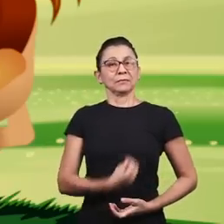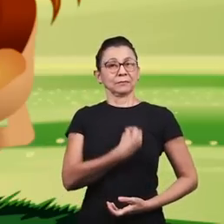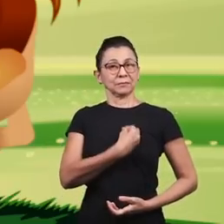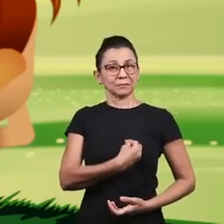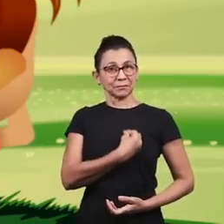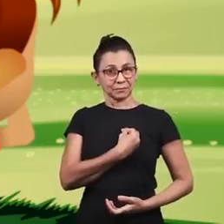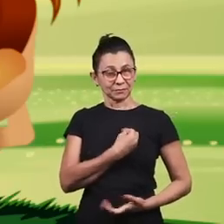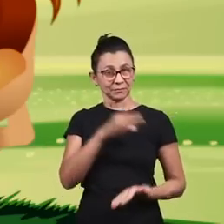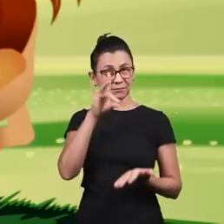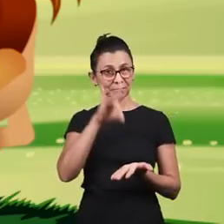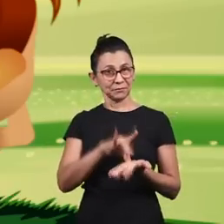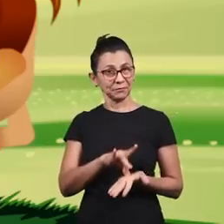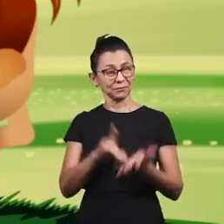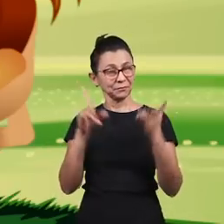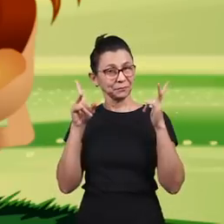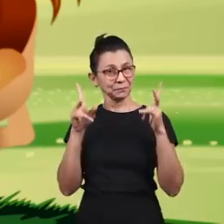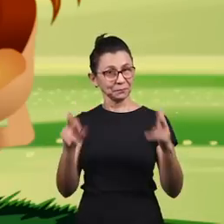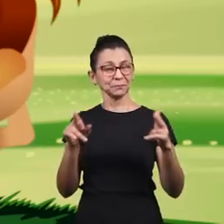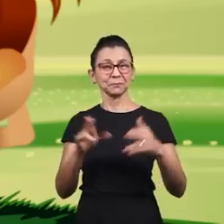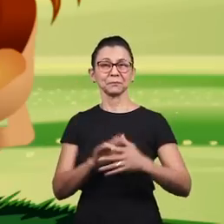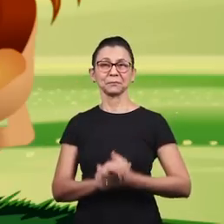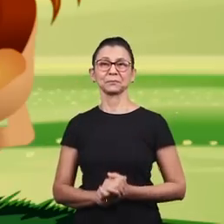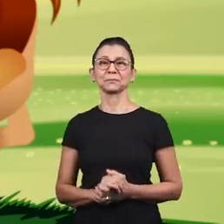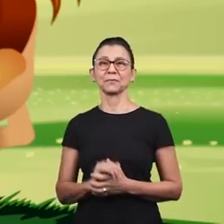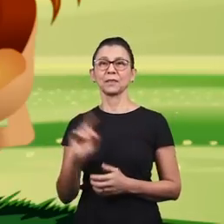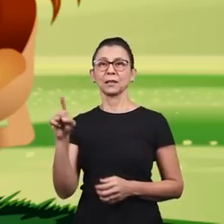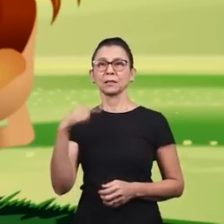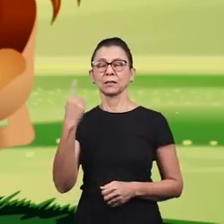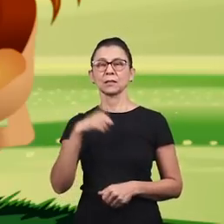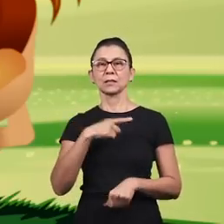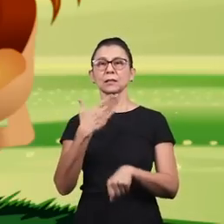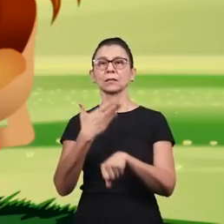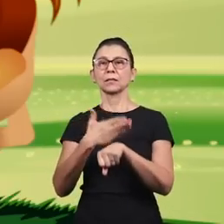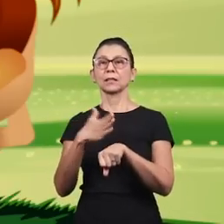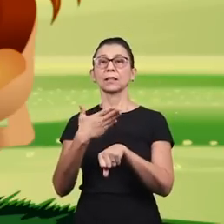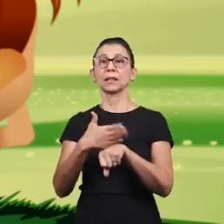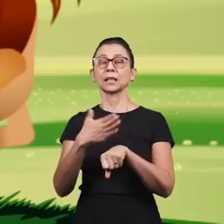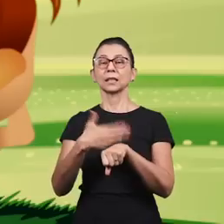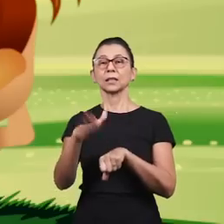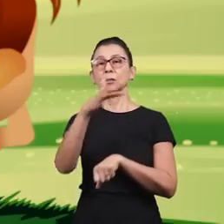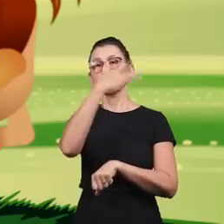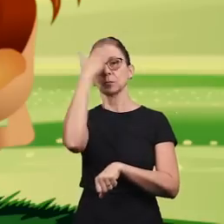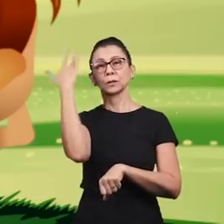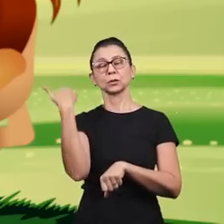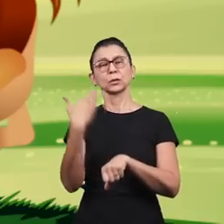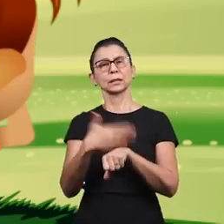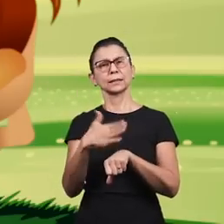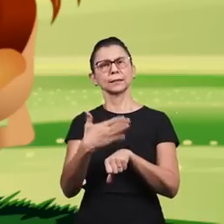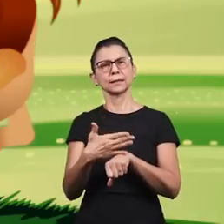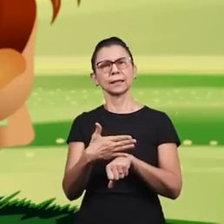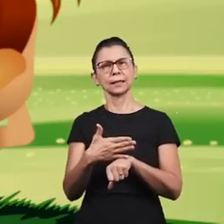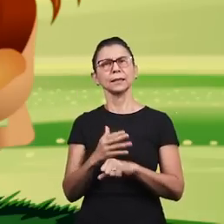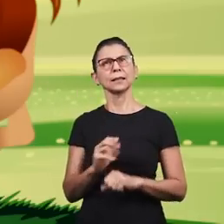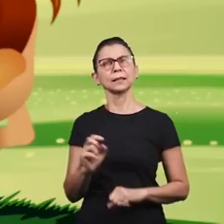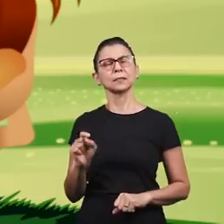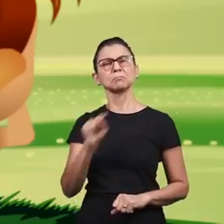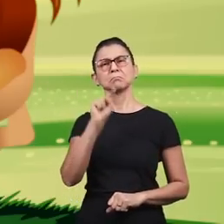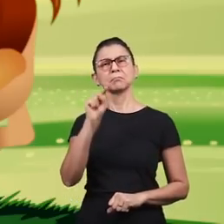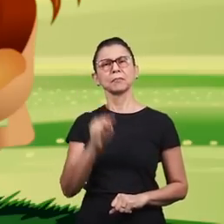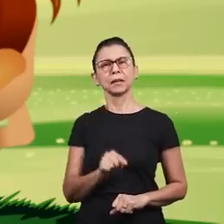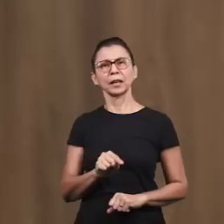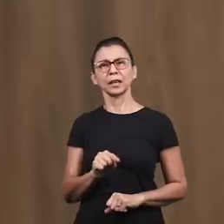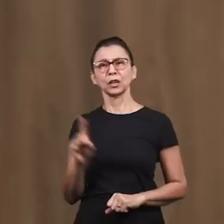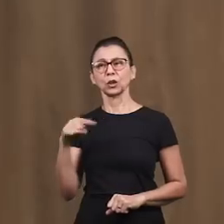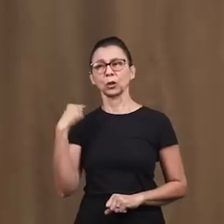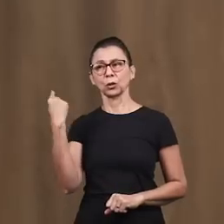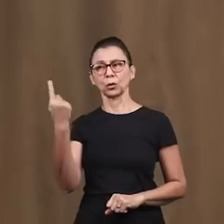coisa. Nós temos um treinador. E o nosso treinador é quem? É o Espírito